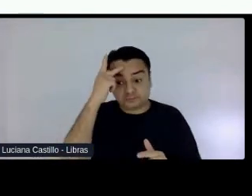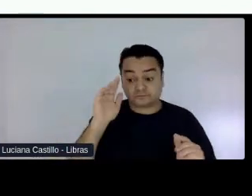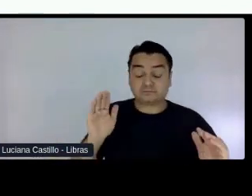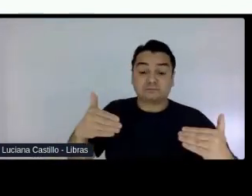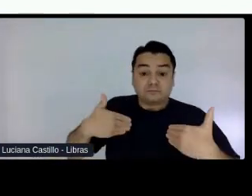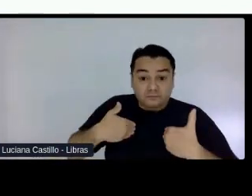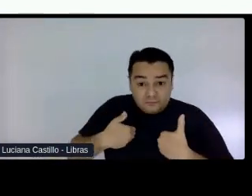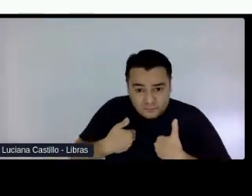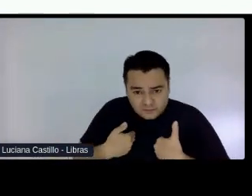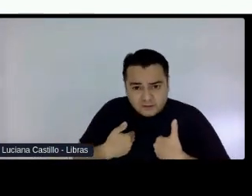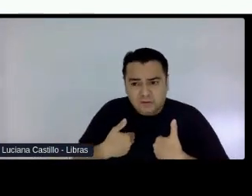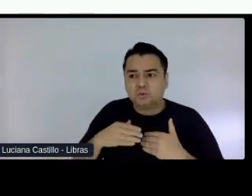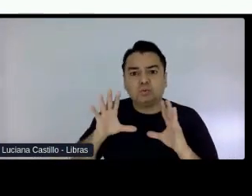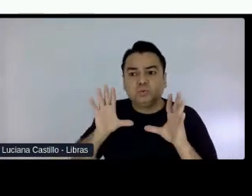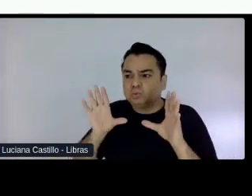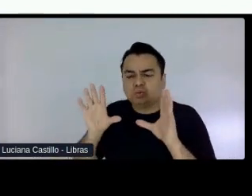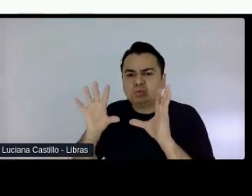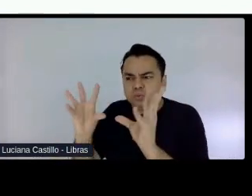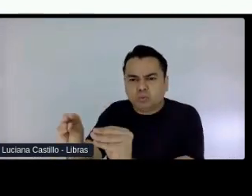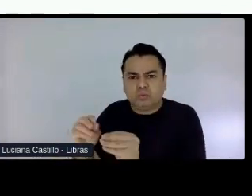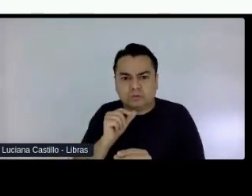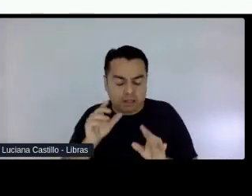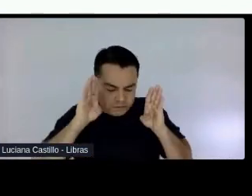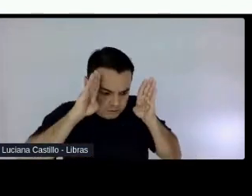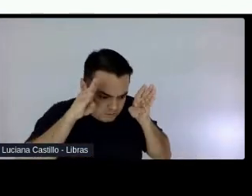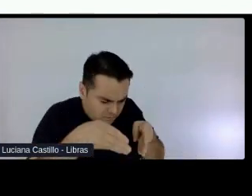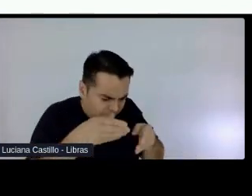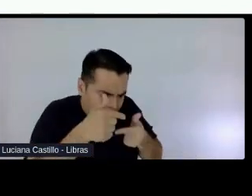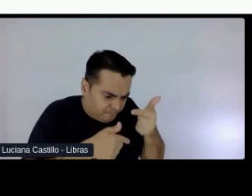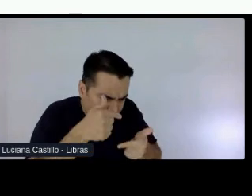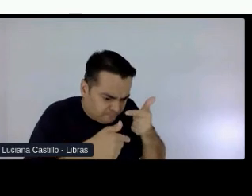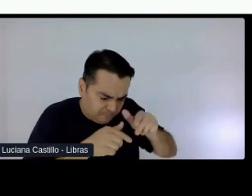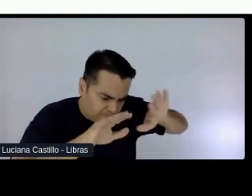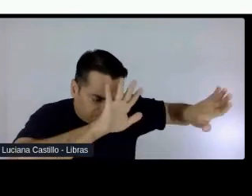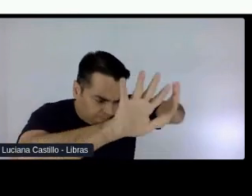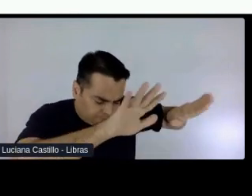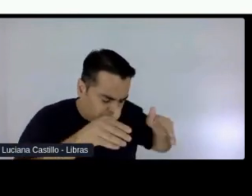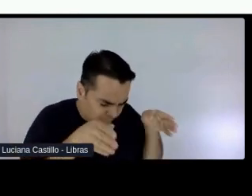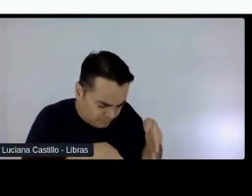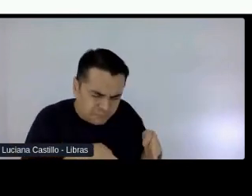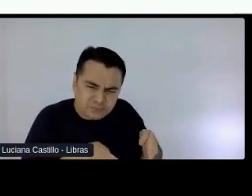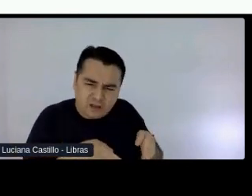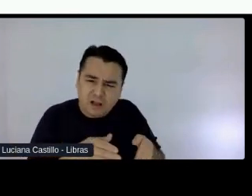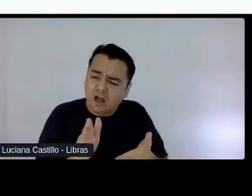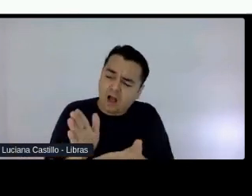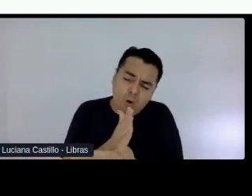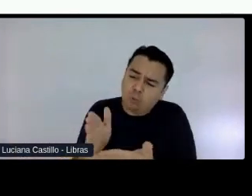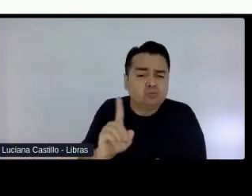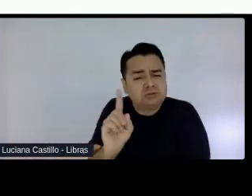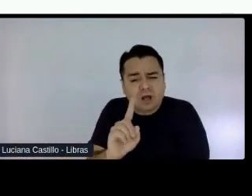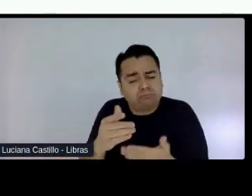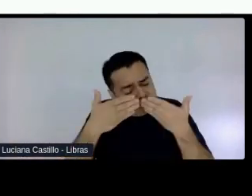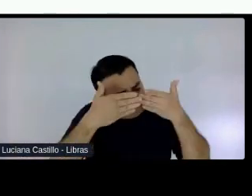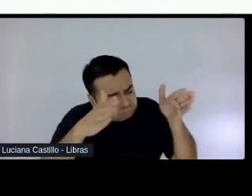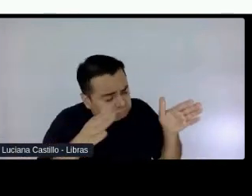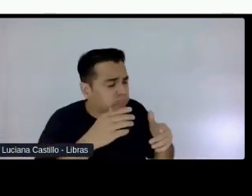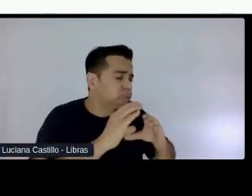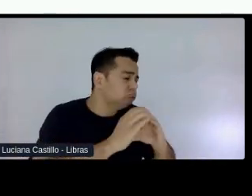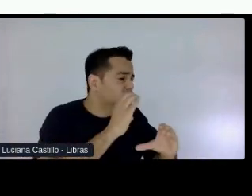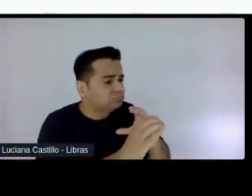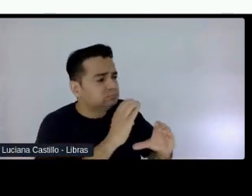tem hiperfoco, né? Então, a gente tem que trabalhar um pouco a individualidade de cada um.